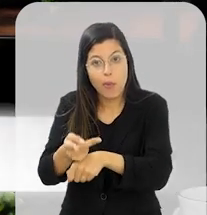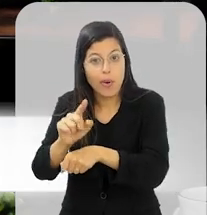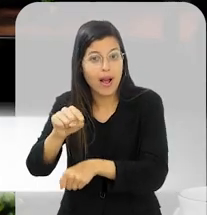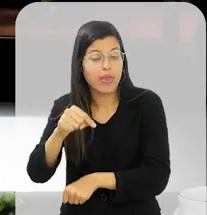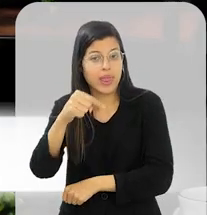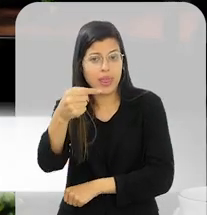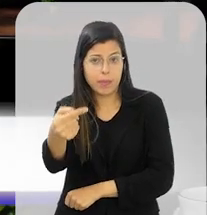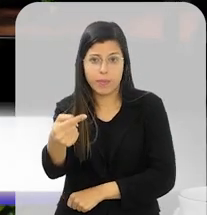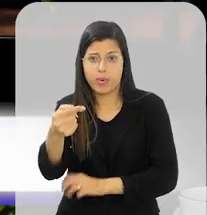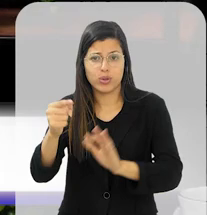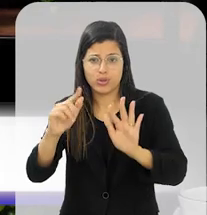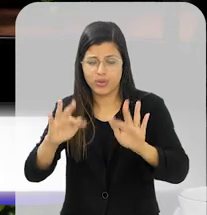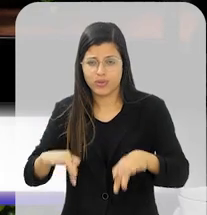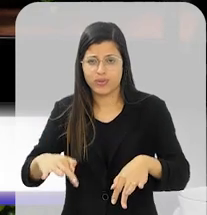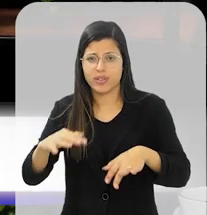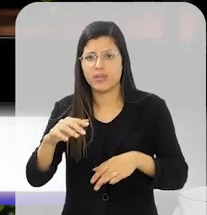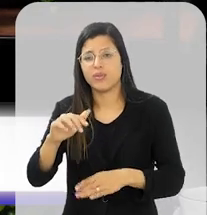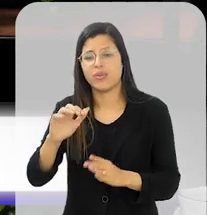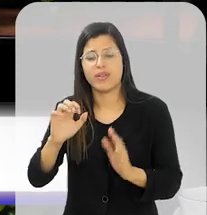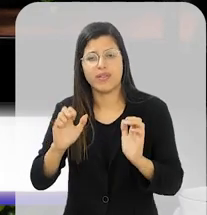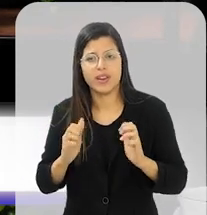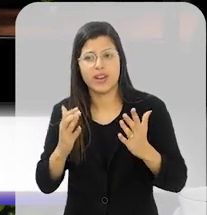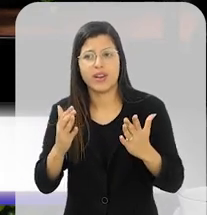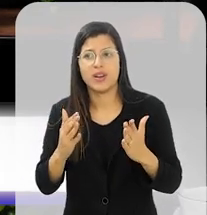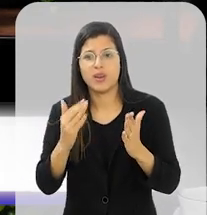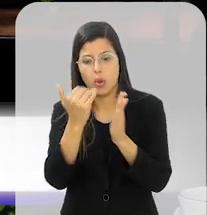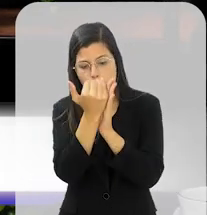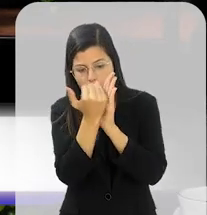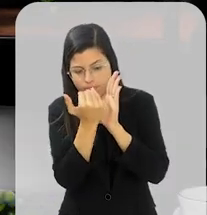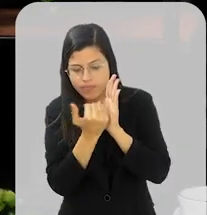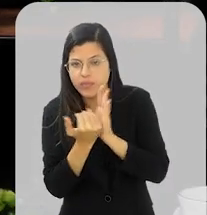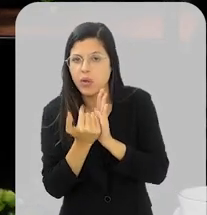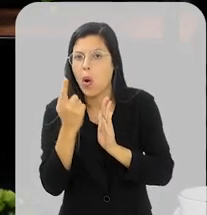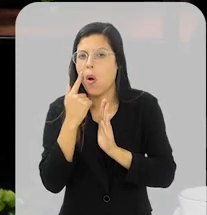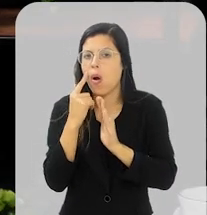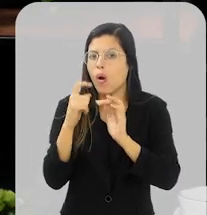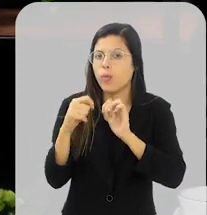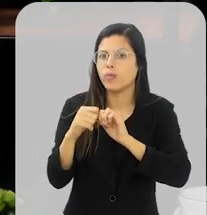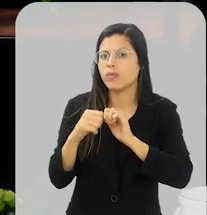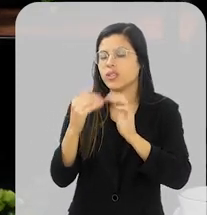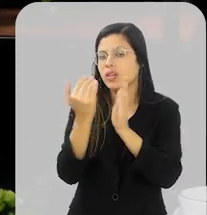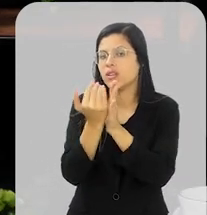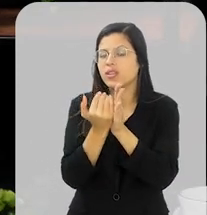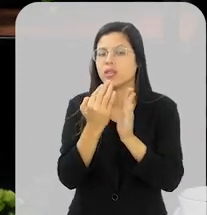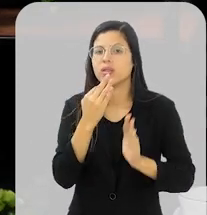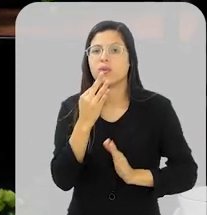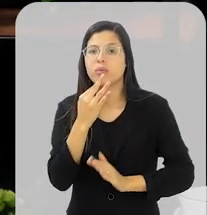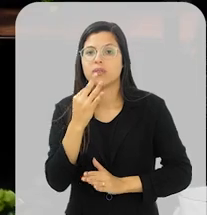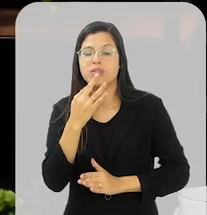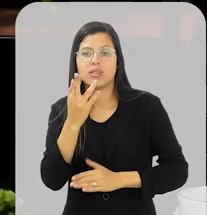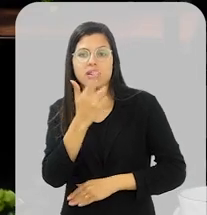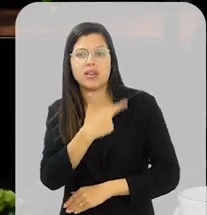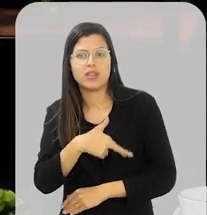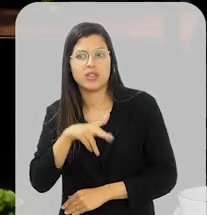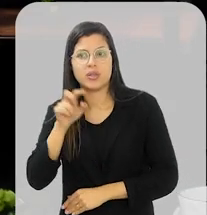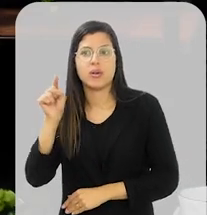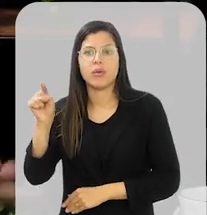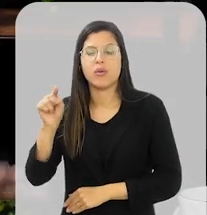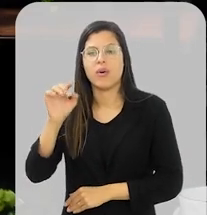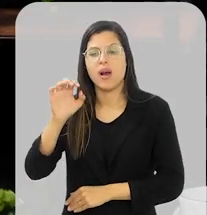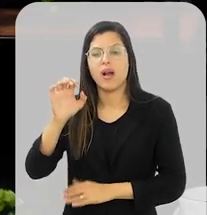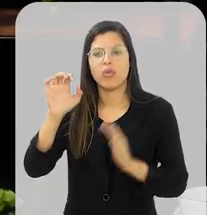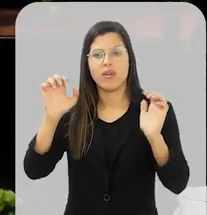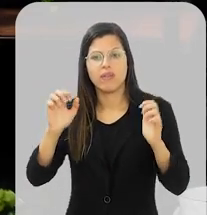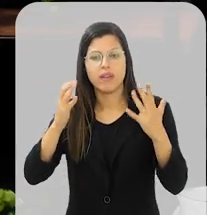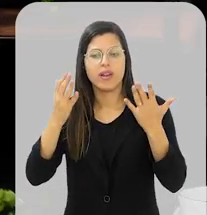procuram posterior ao evento, né, com a lista. Olha, eu fiz uma lista, eu conheci essa religião lá na Expo e